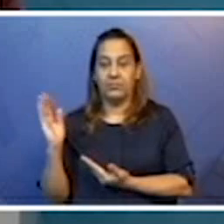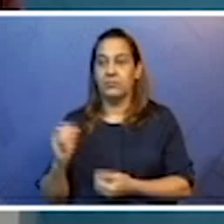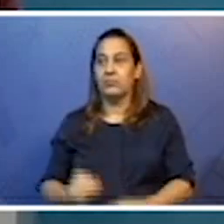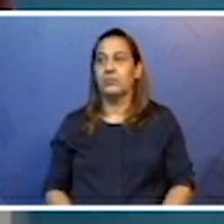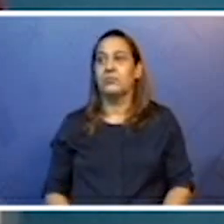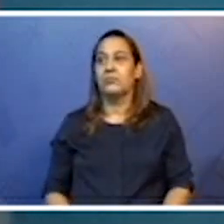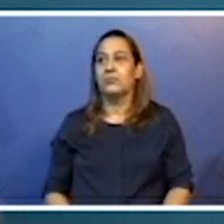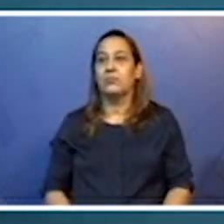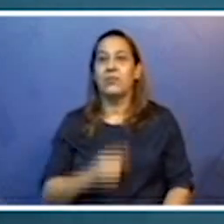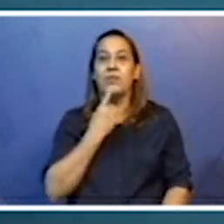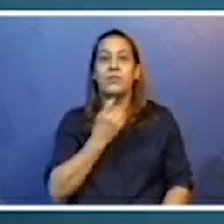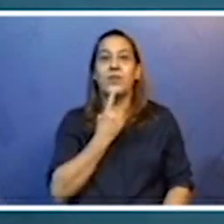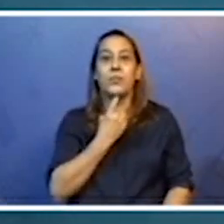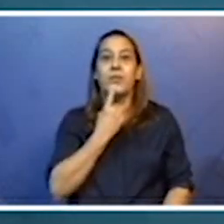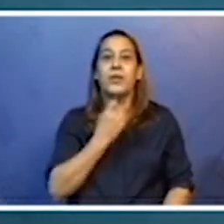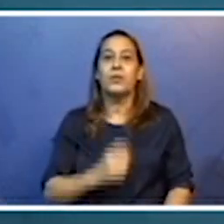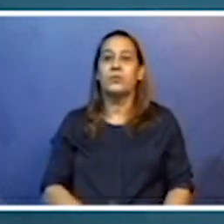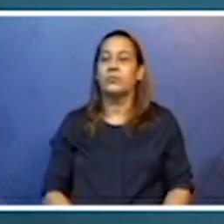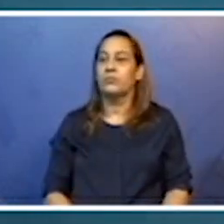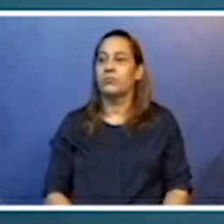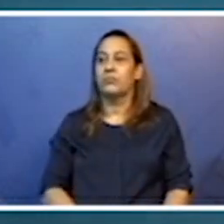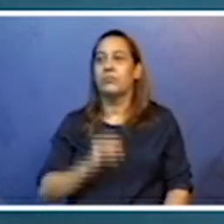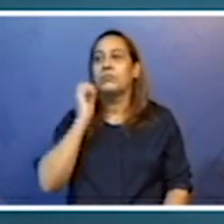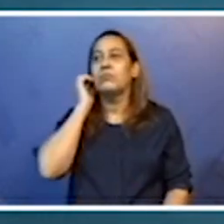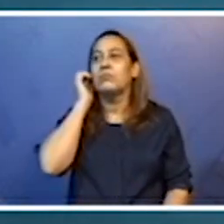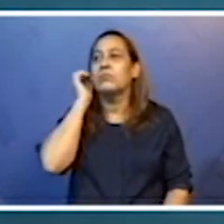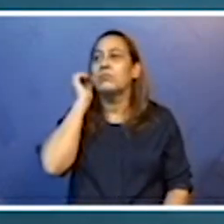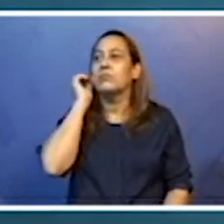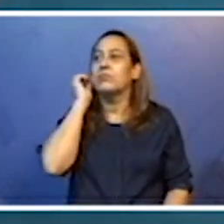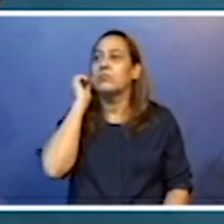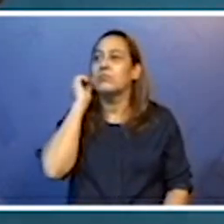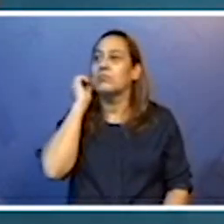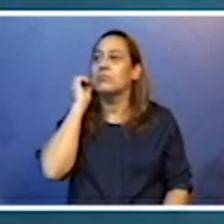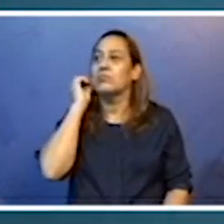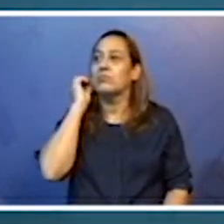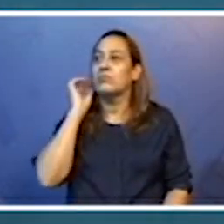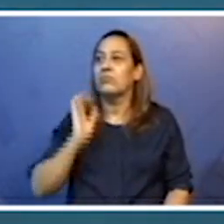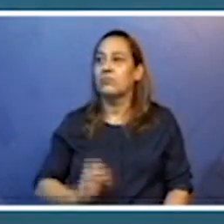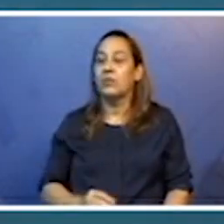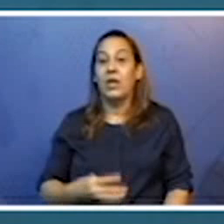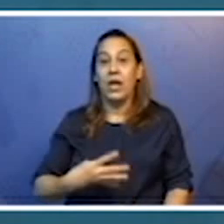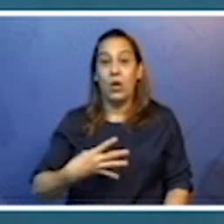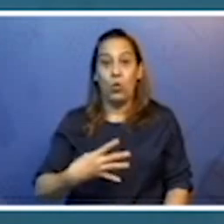fez, isso, tudo A. Tá dando pra ver, né? E